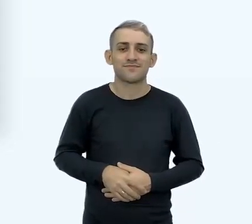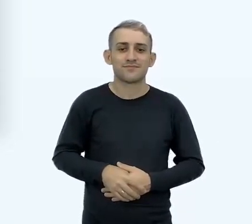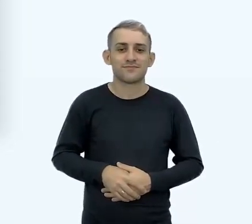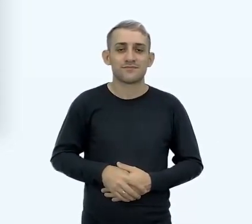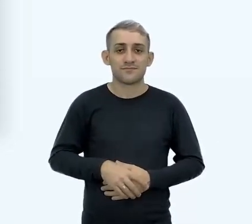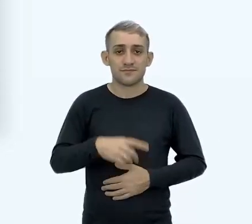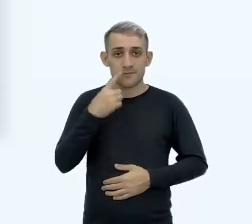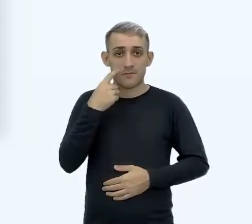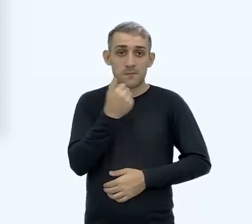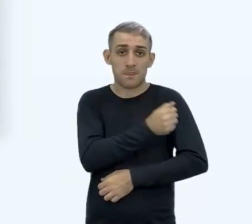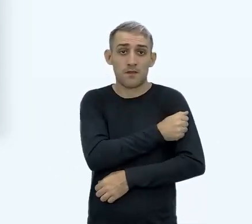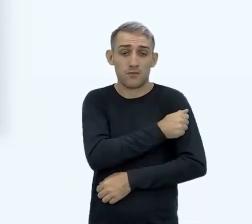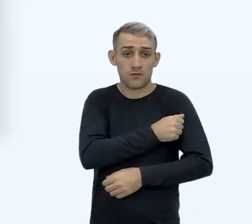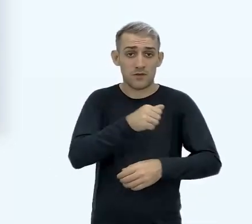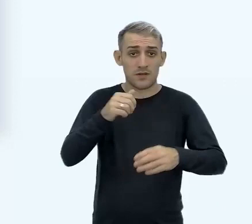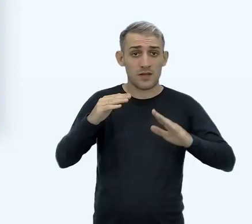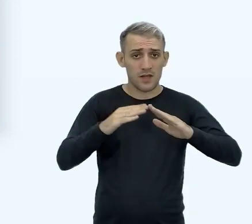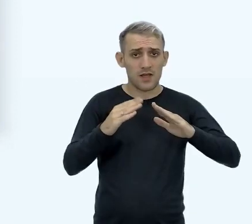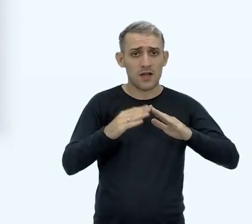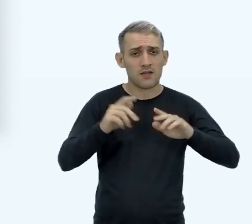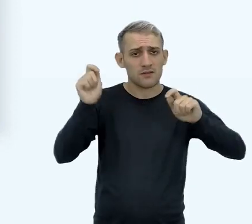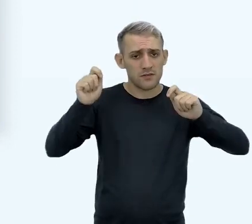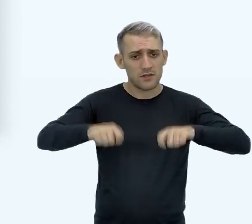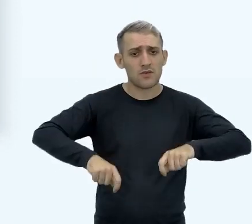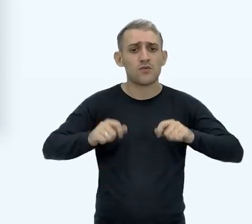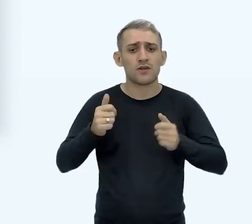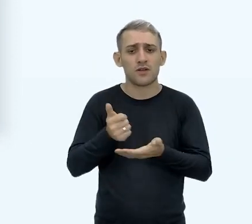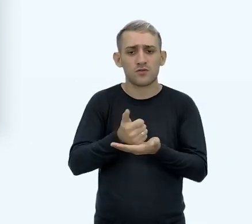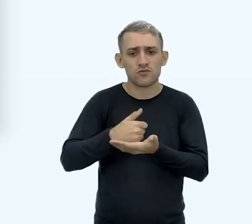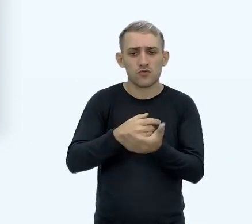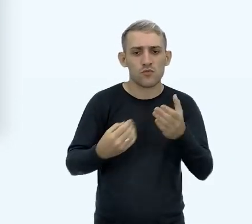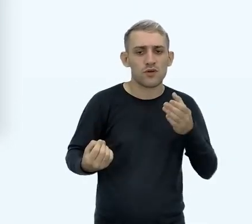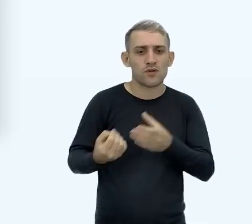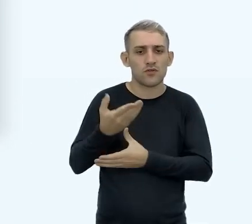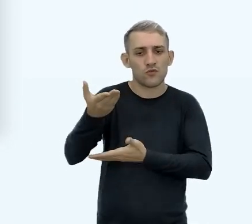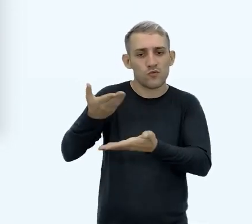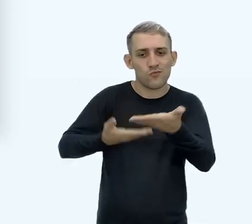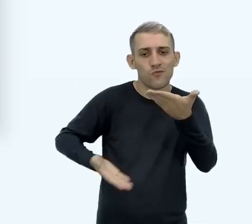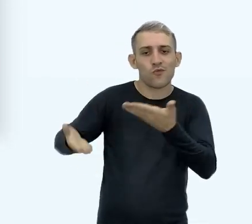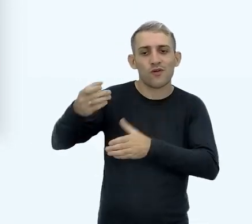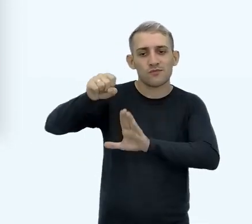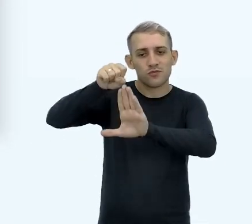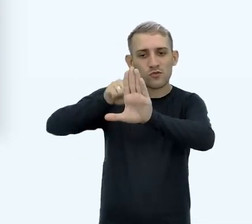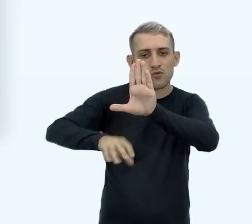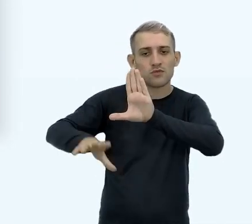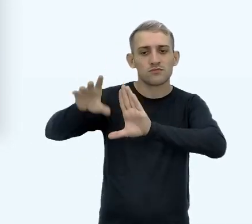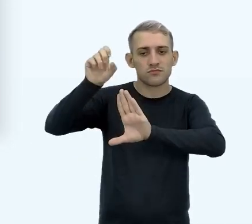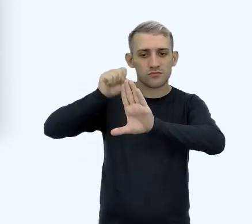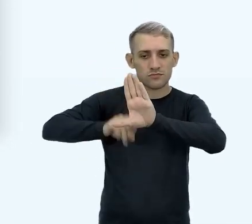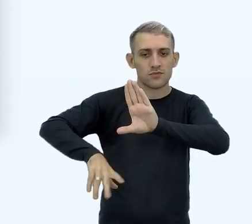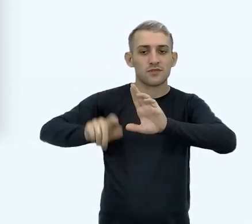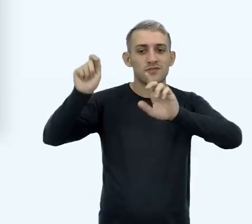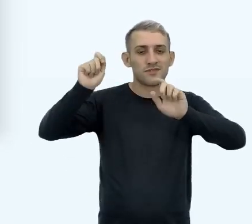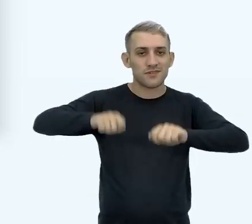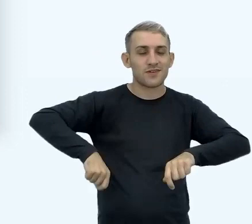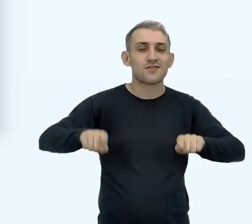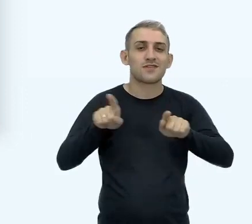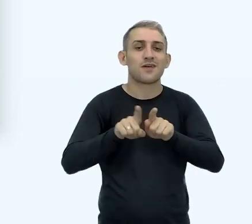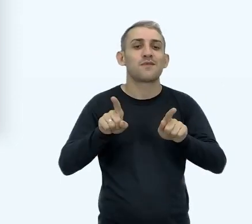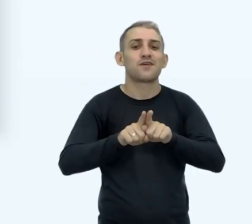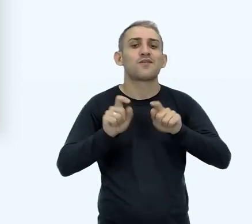Os estudantes que estavam em casa puderam compartilhar os games que eles criaram por compartilhamento de tela. E aqui a gente